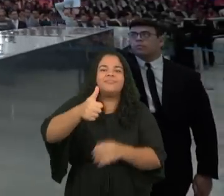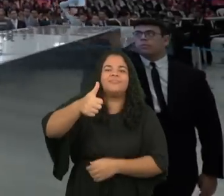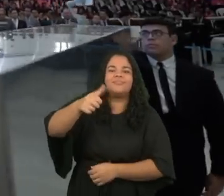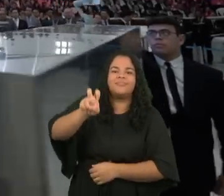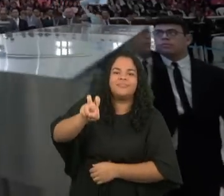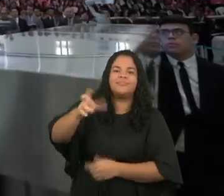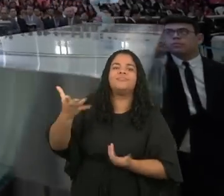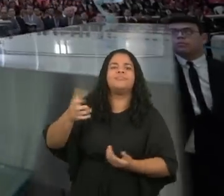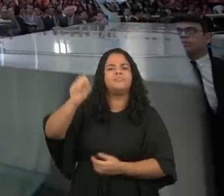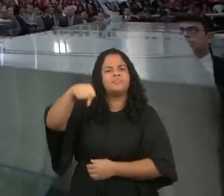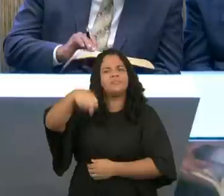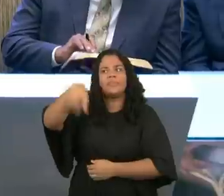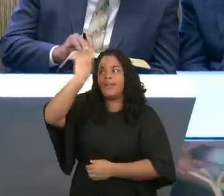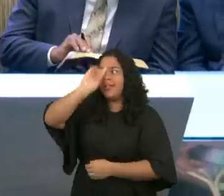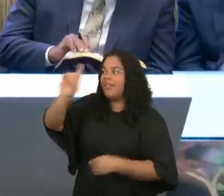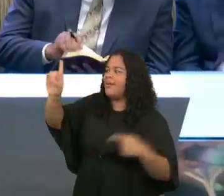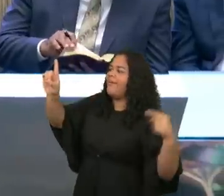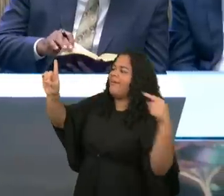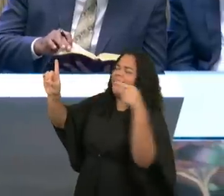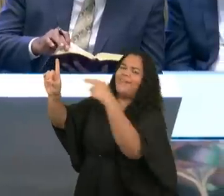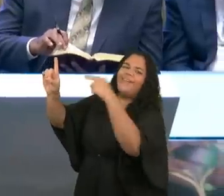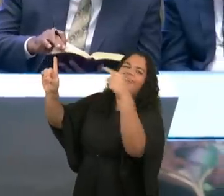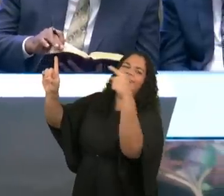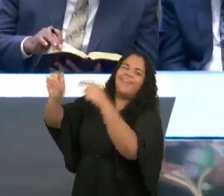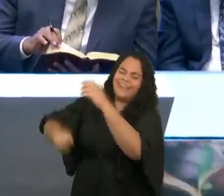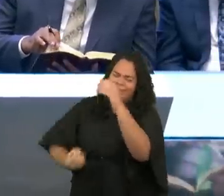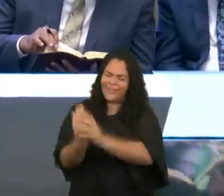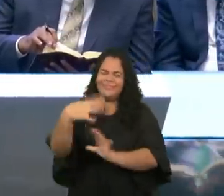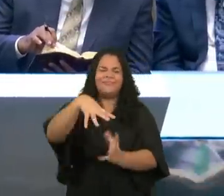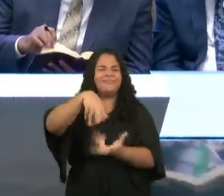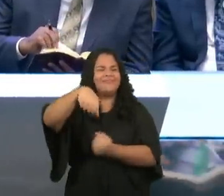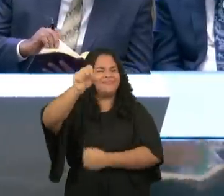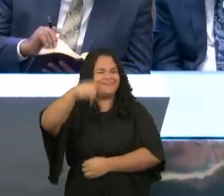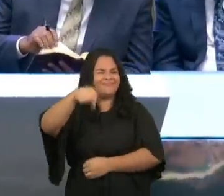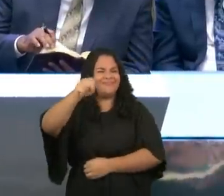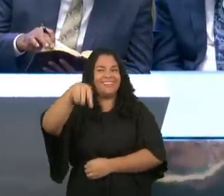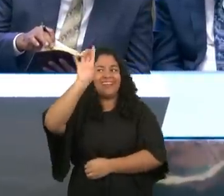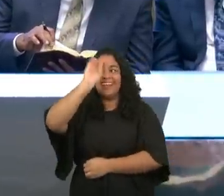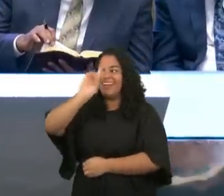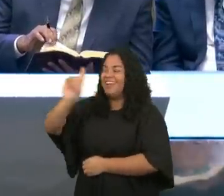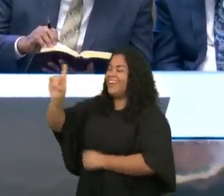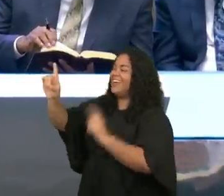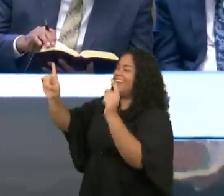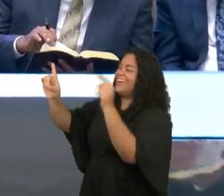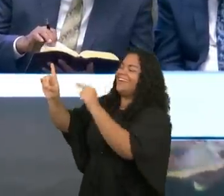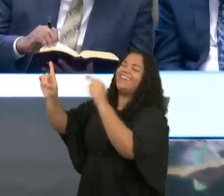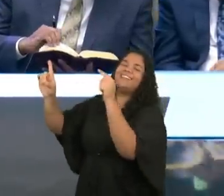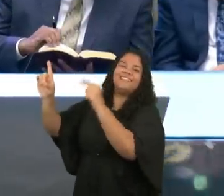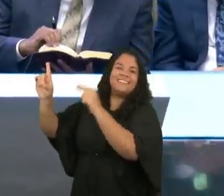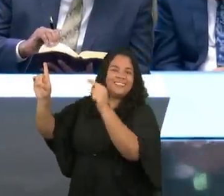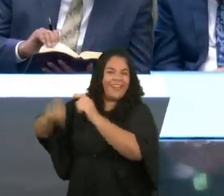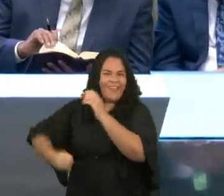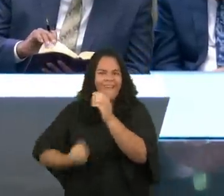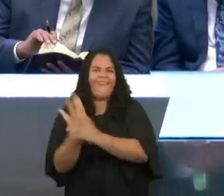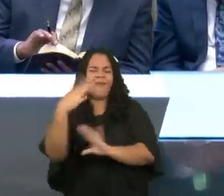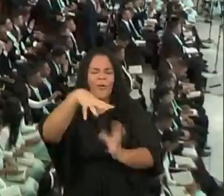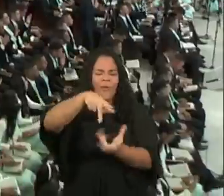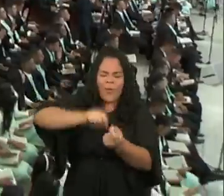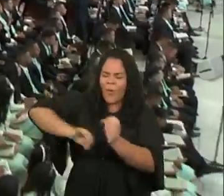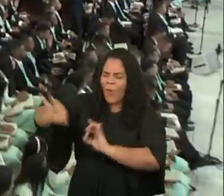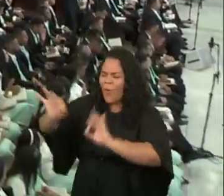foi Deus quem criou. Eu vou dizer de novo, ora, foi Deus quem criou e formou a